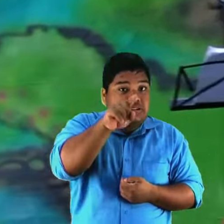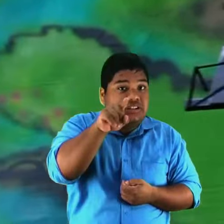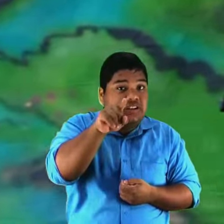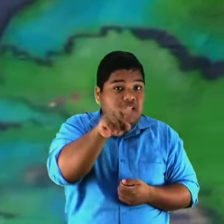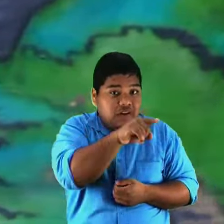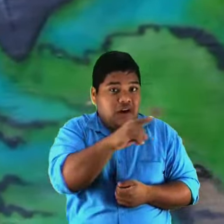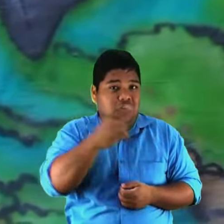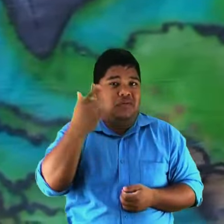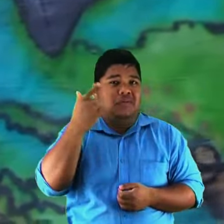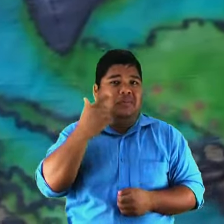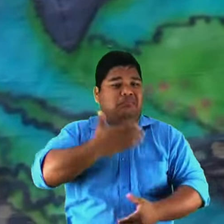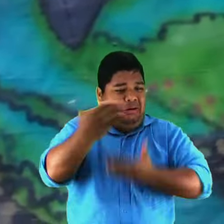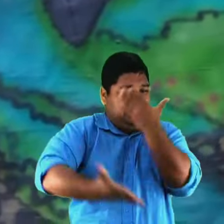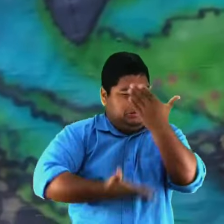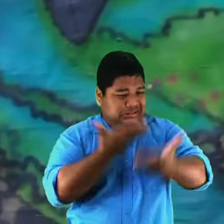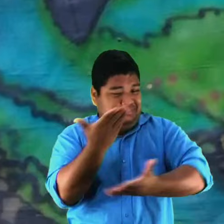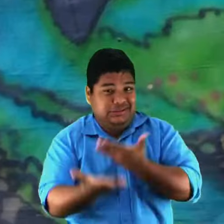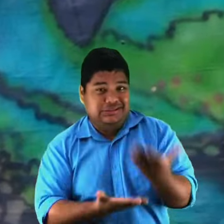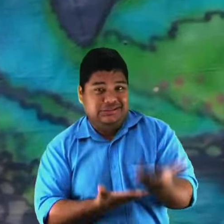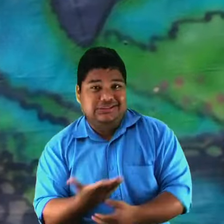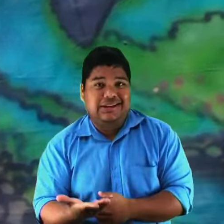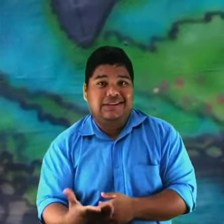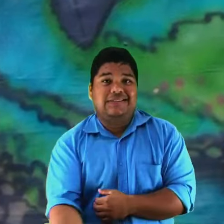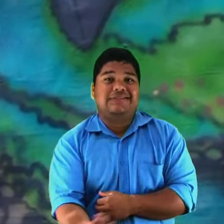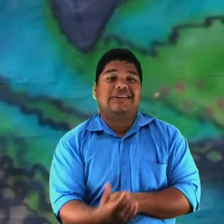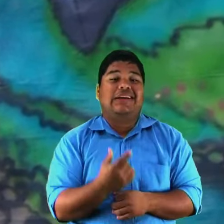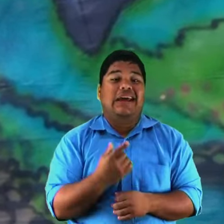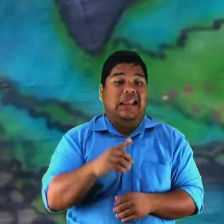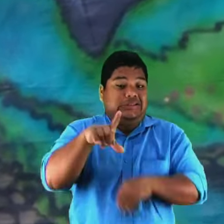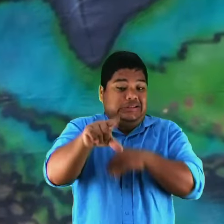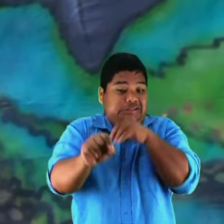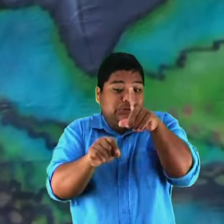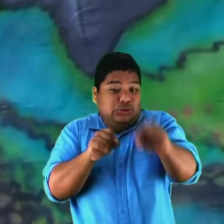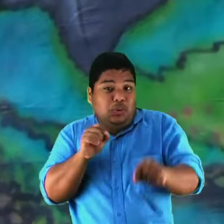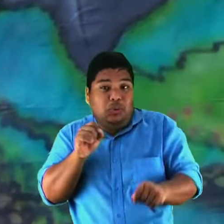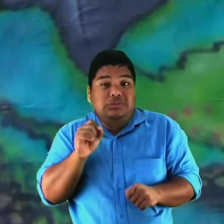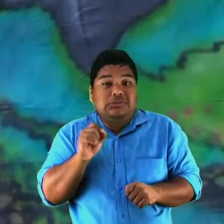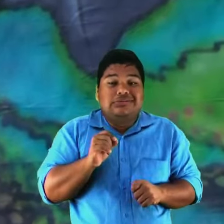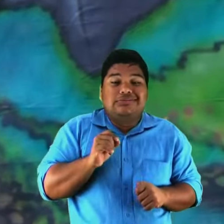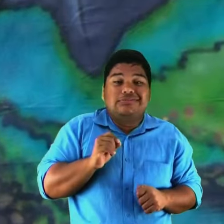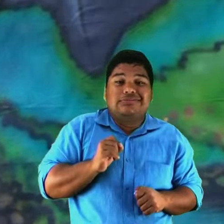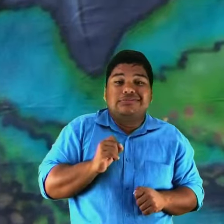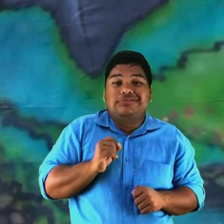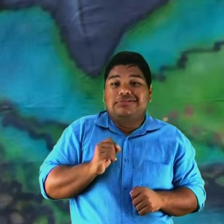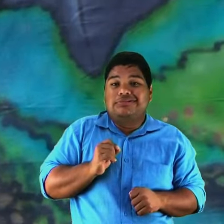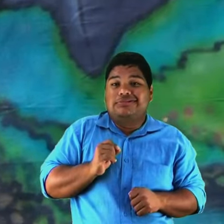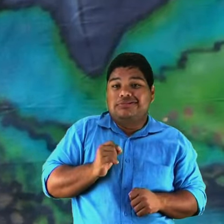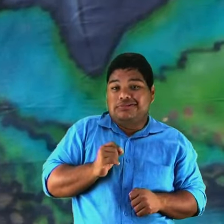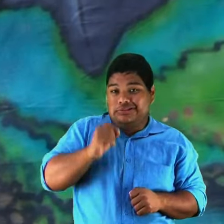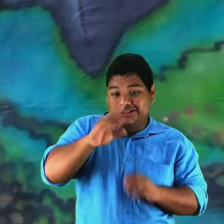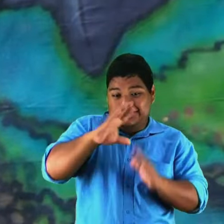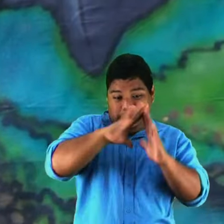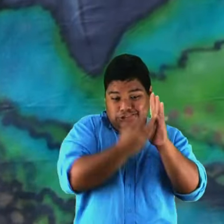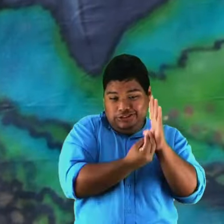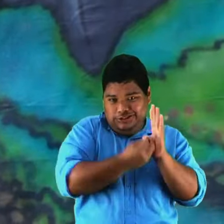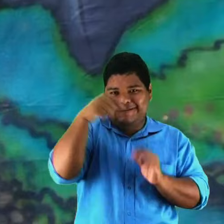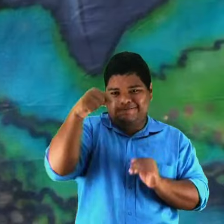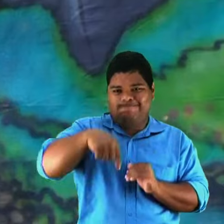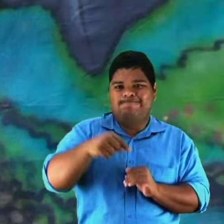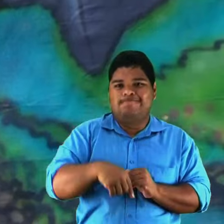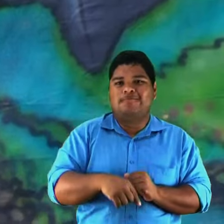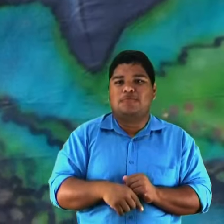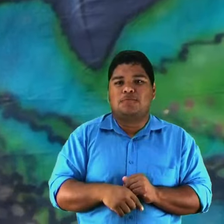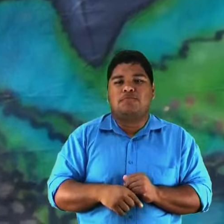ter participação naquelas decisões que acontecem nesse corpo, nessa igreja,